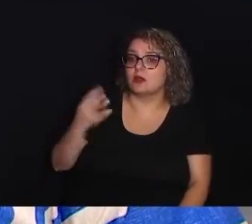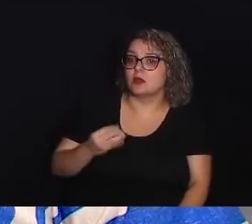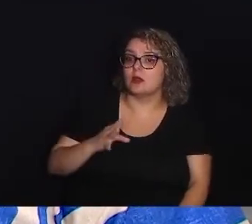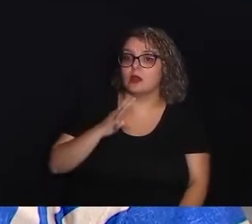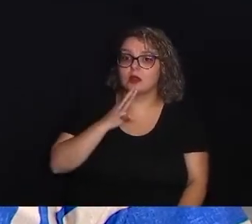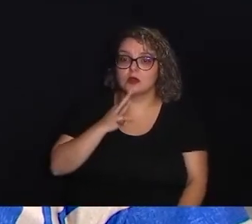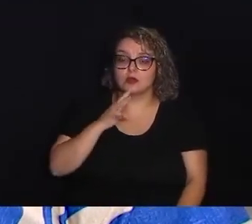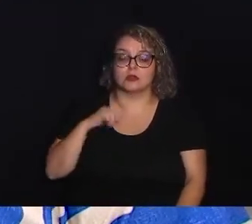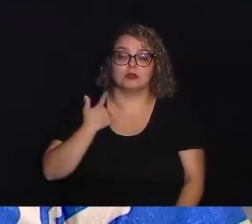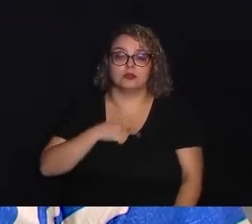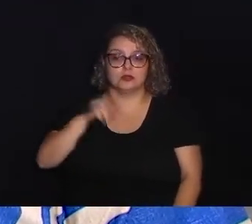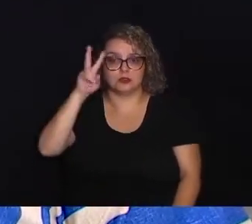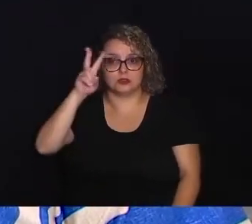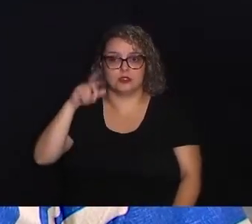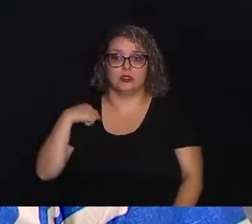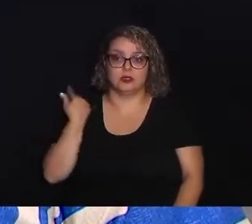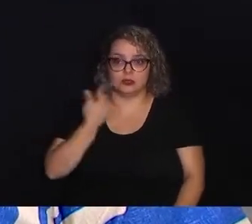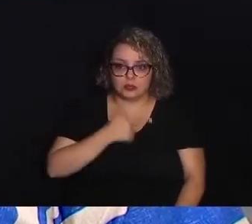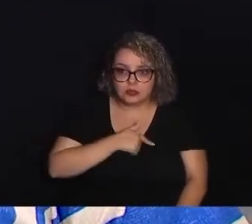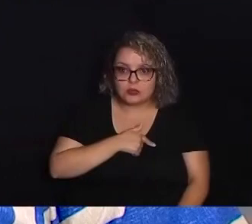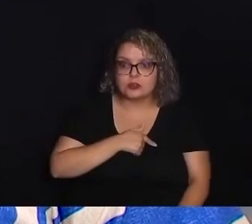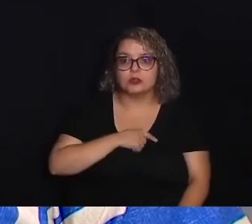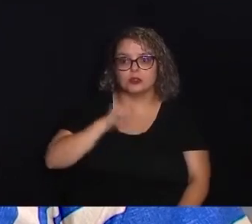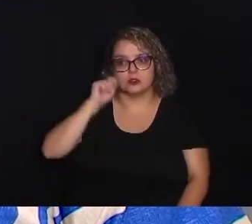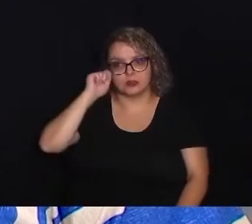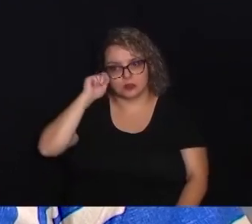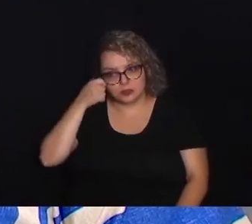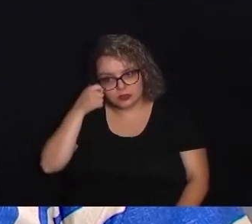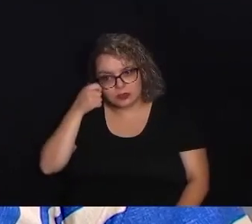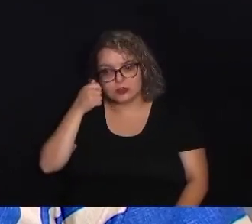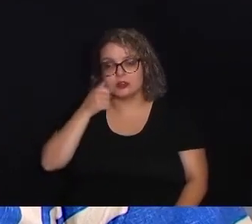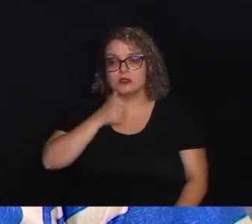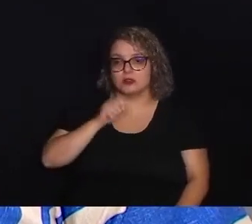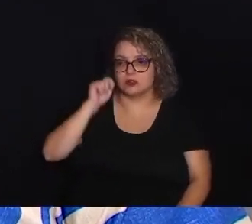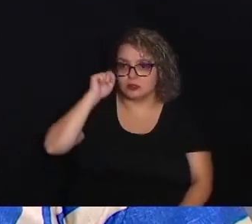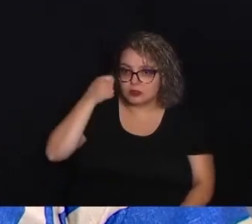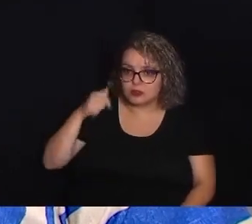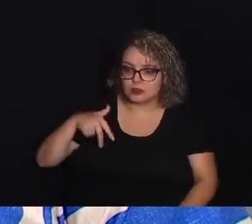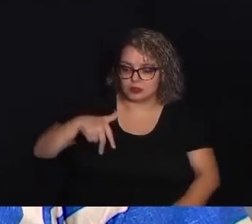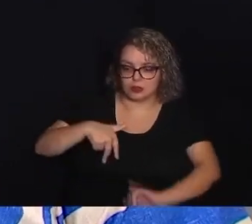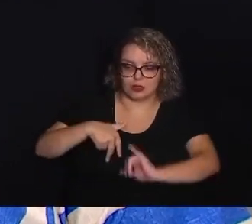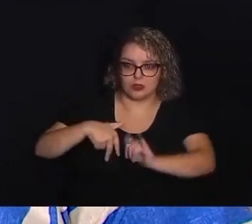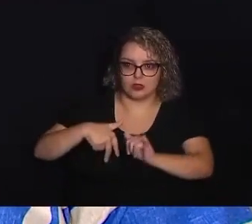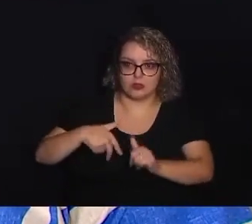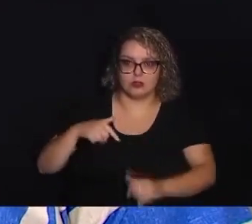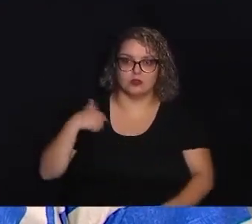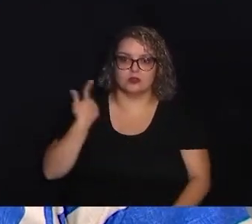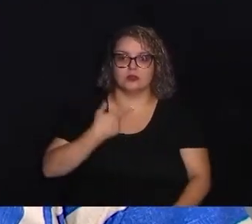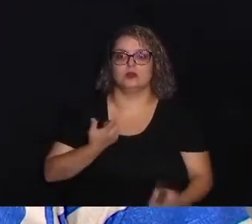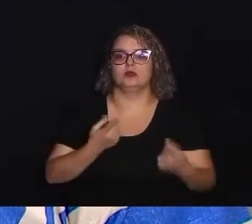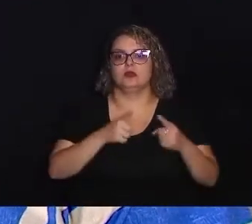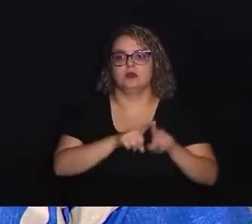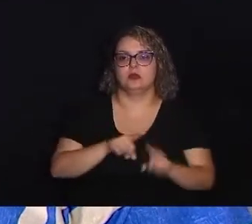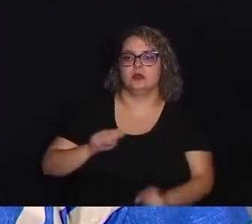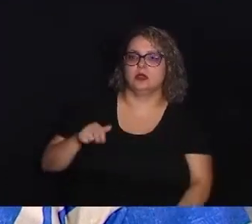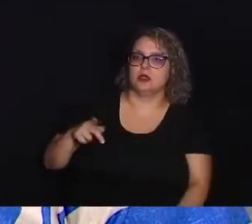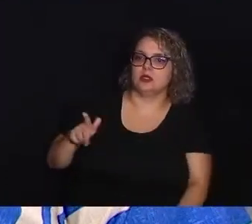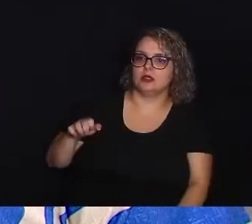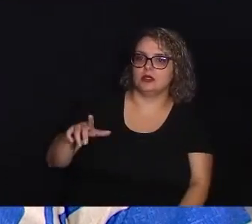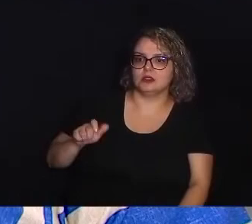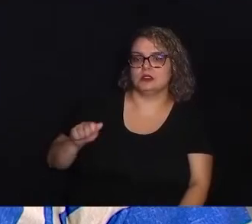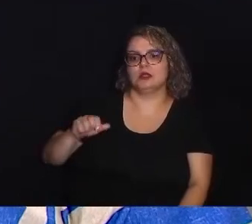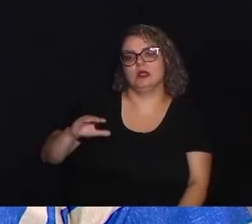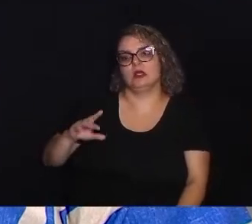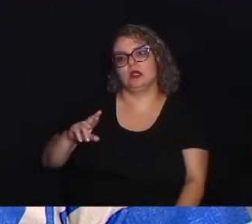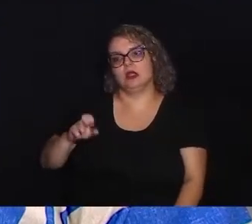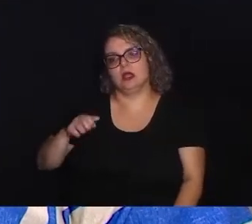história e quem conta a nossa história somos nós nós negros negras e os nossos